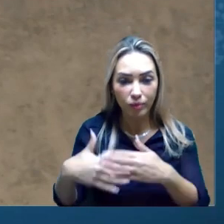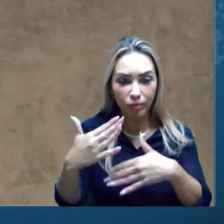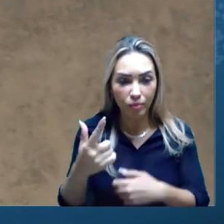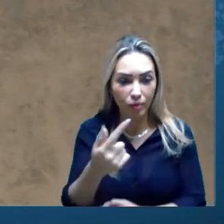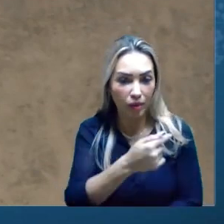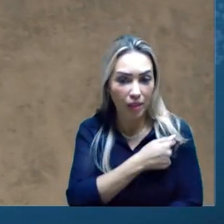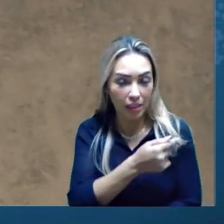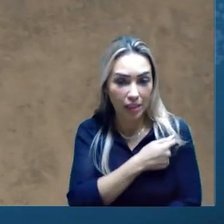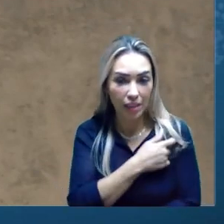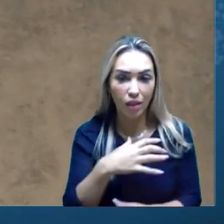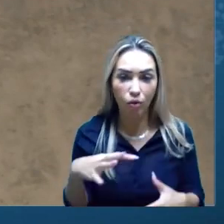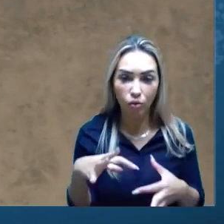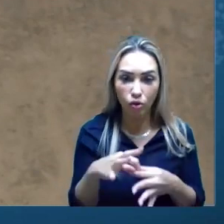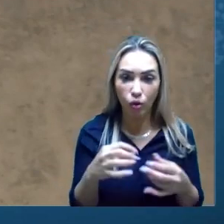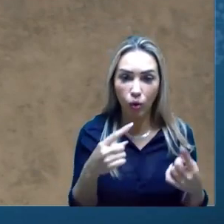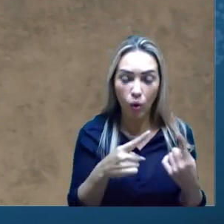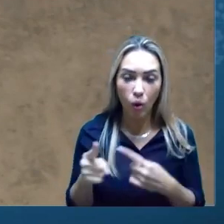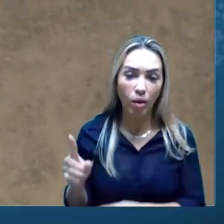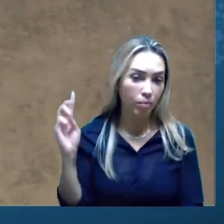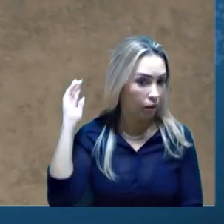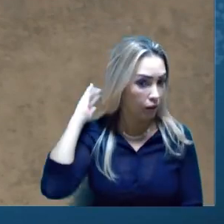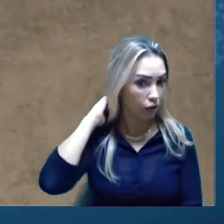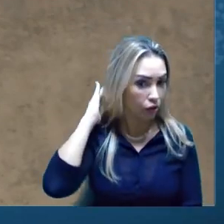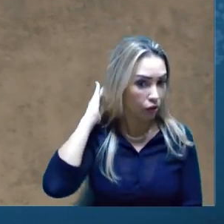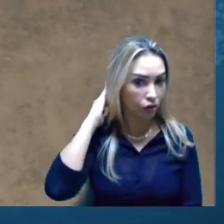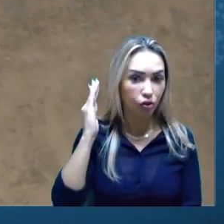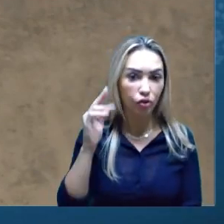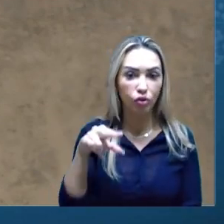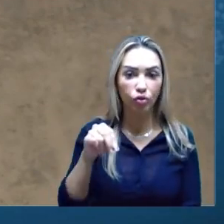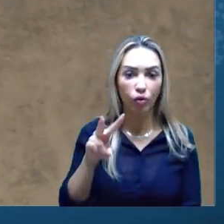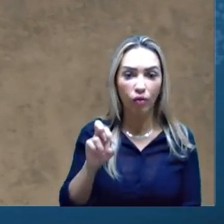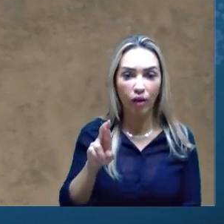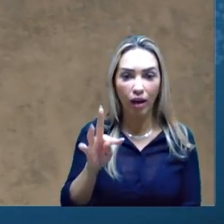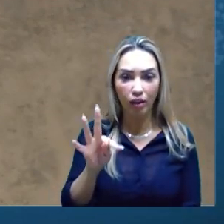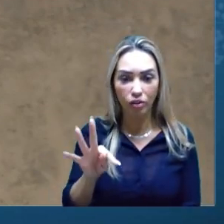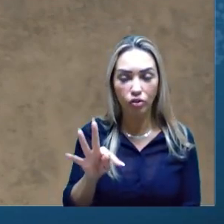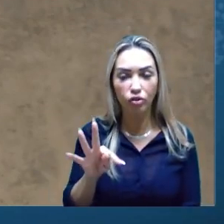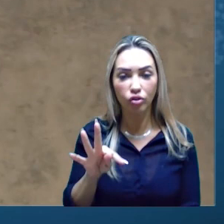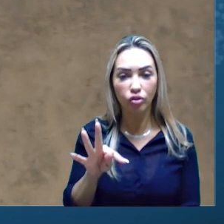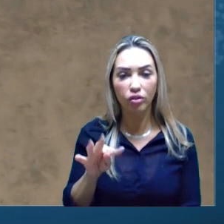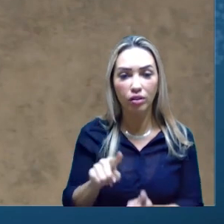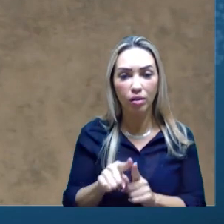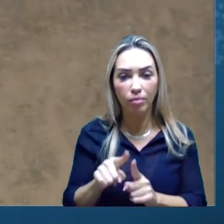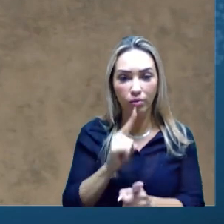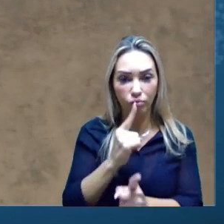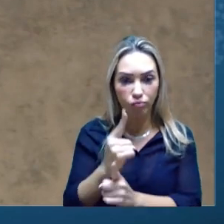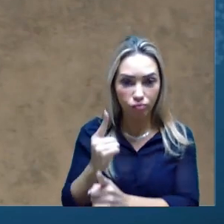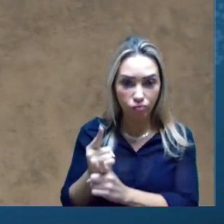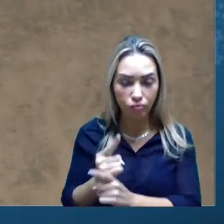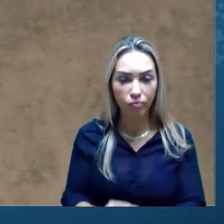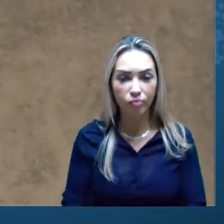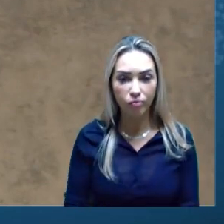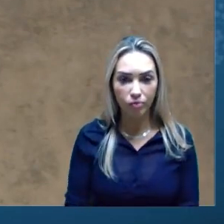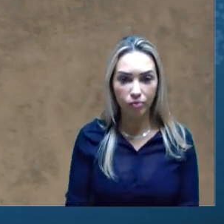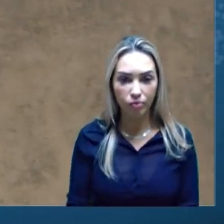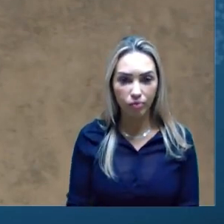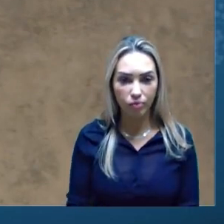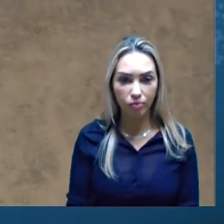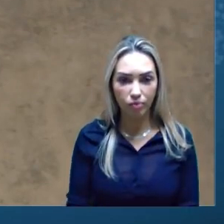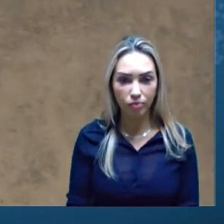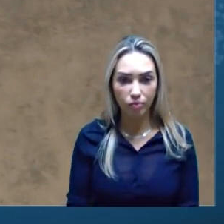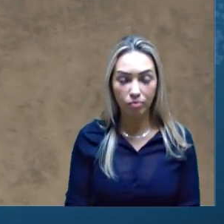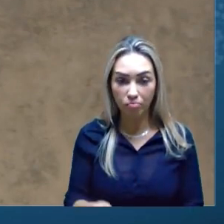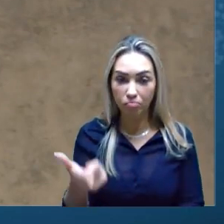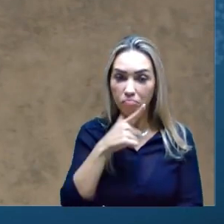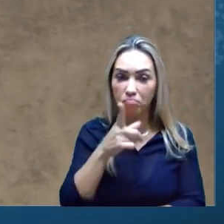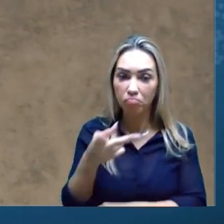conjugada contra a meningite para Novartis Vaccines and Diagnostics. Recebeu o prêmio